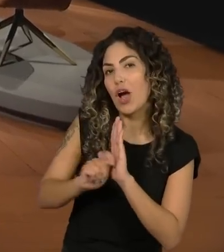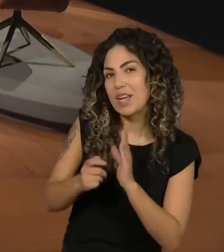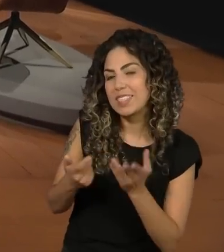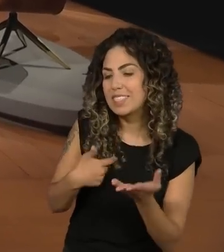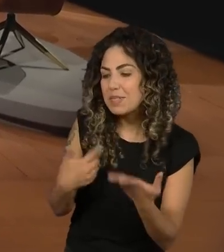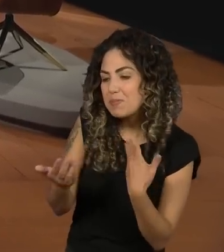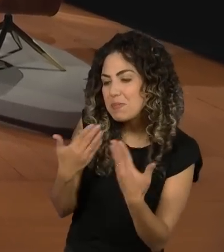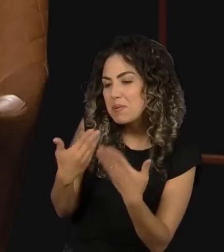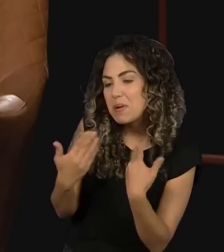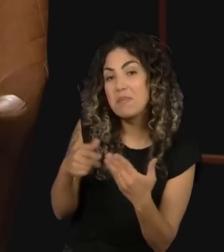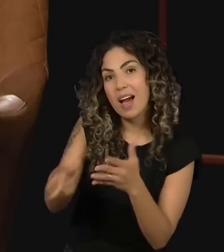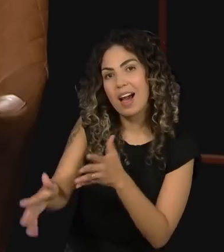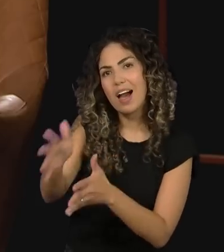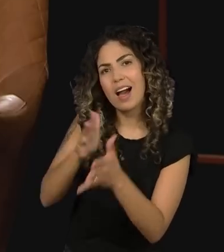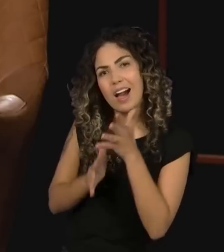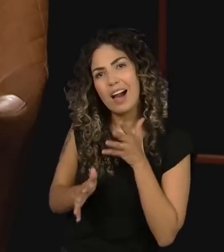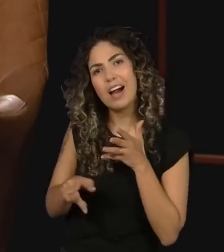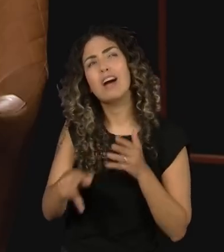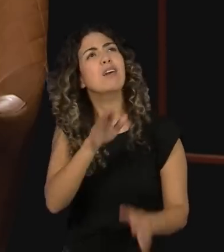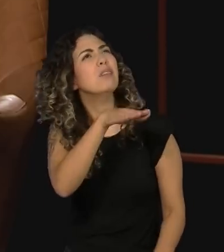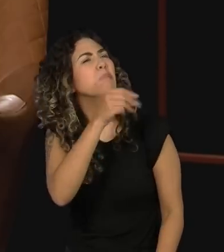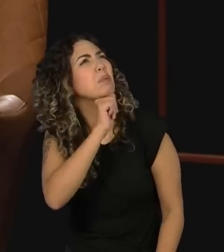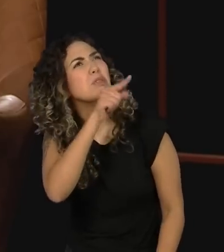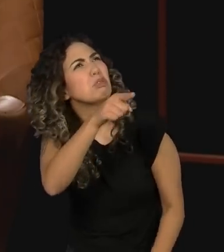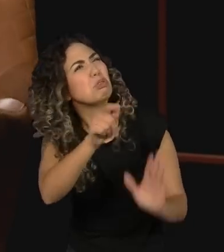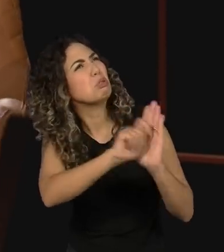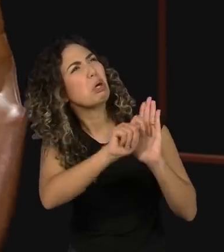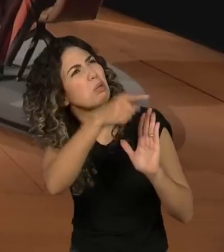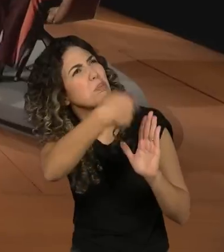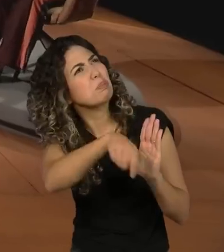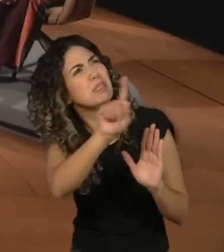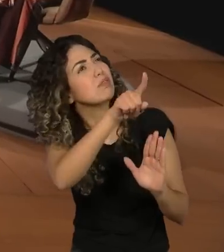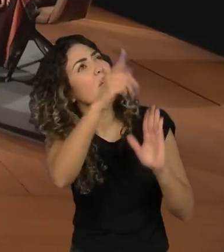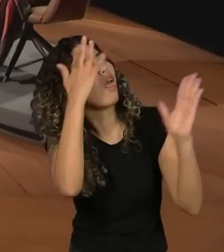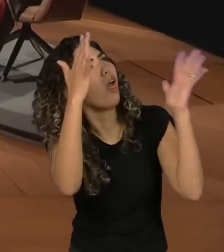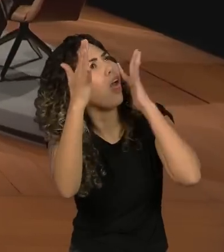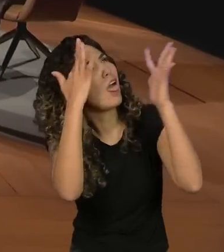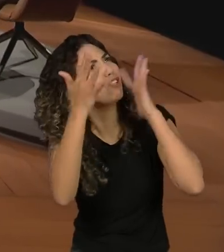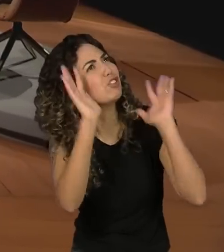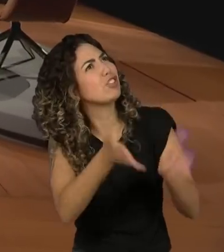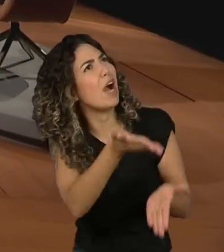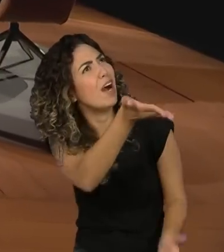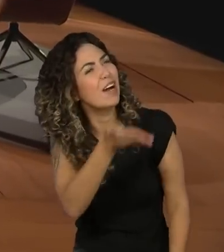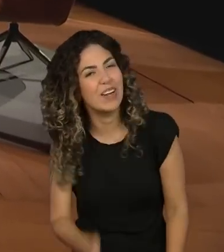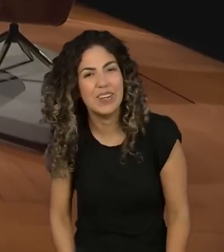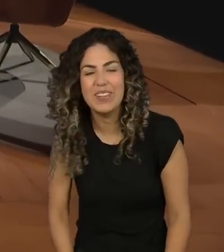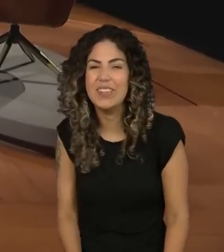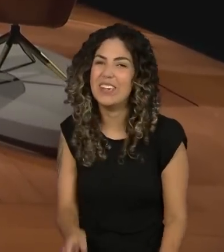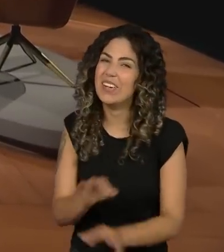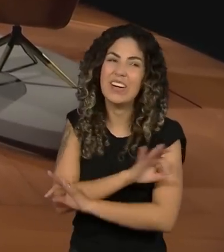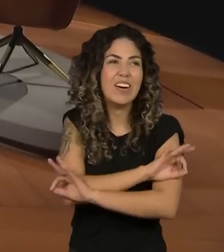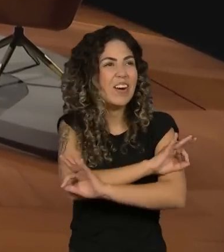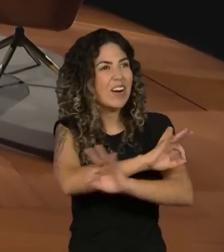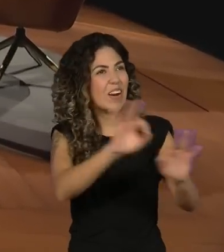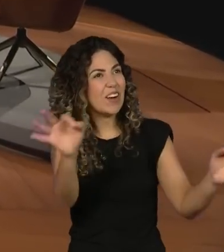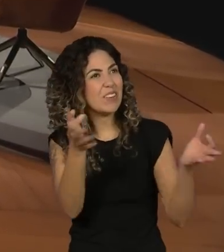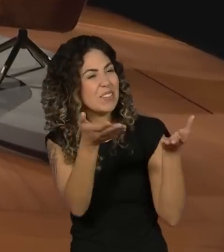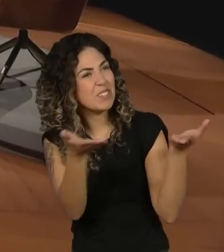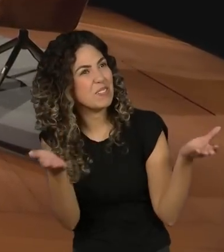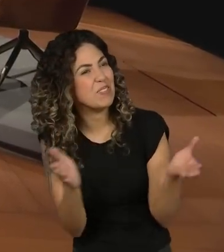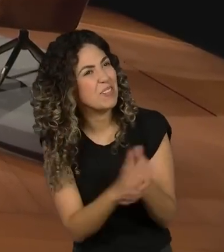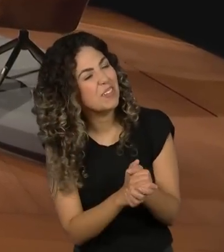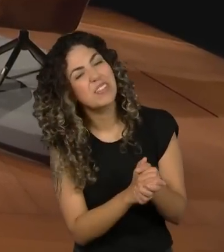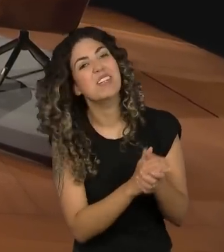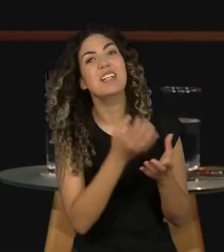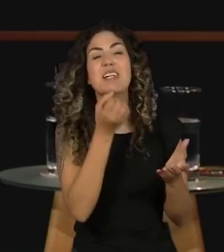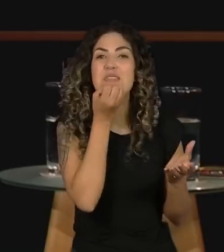Você nasceu com um baseado aceso dentro de você. Ótimo. Muito bom. Agora, Clarice, a gente abriu o